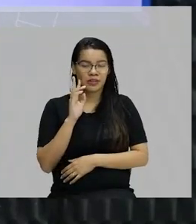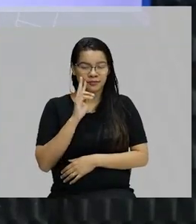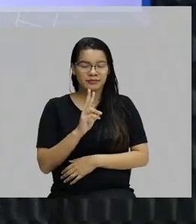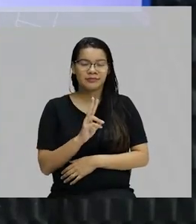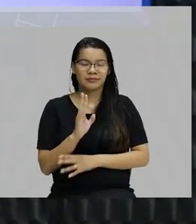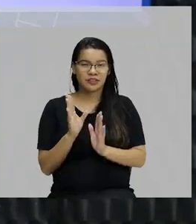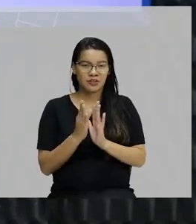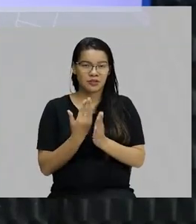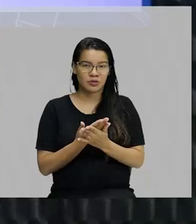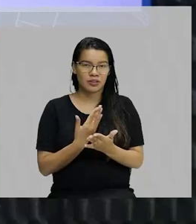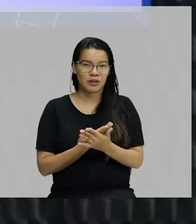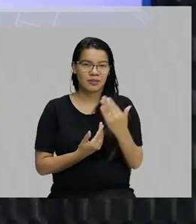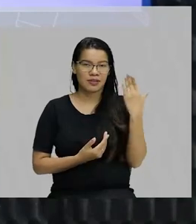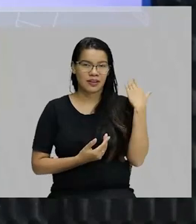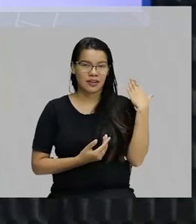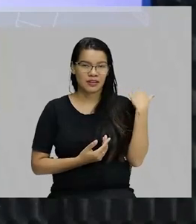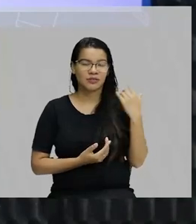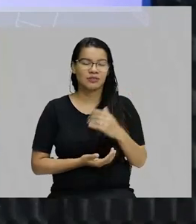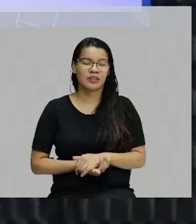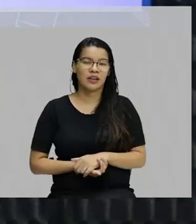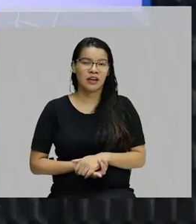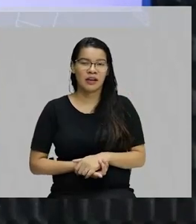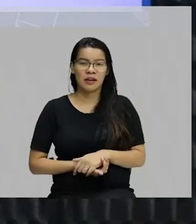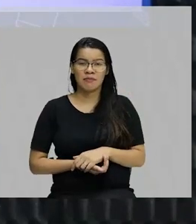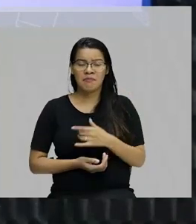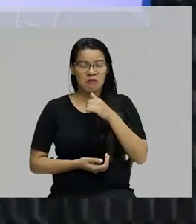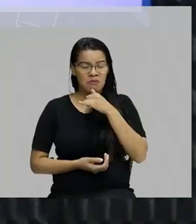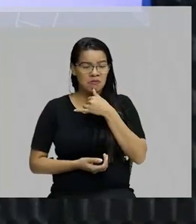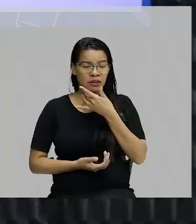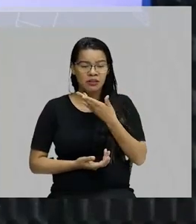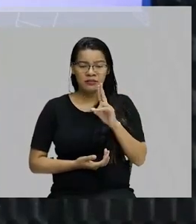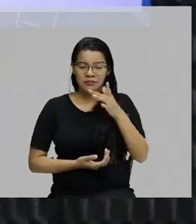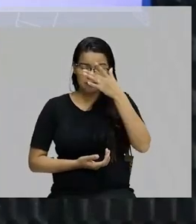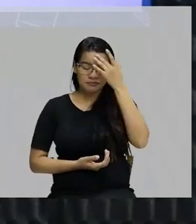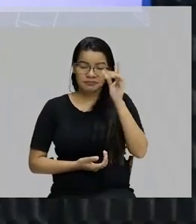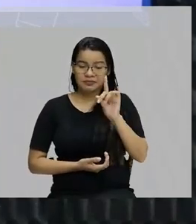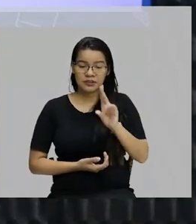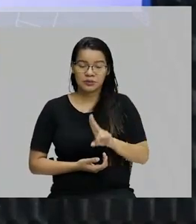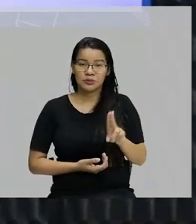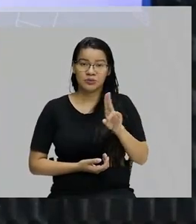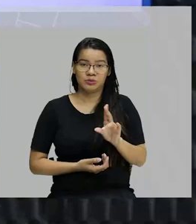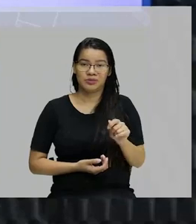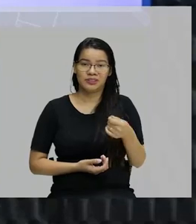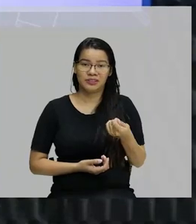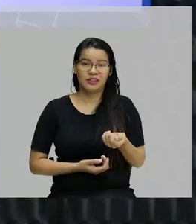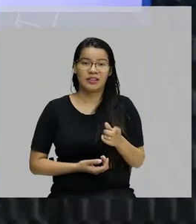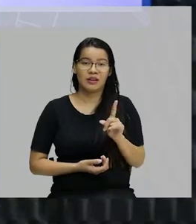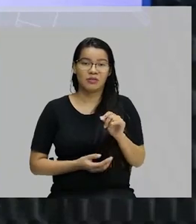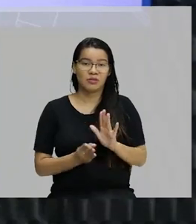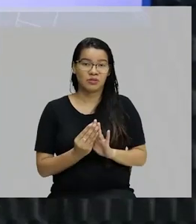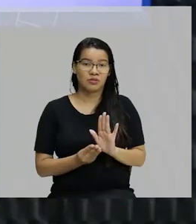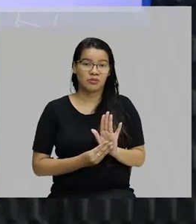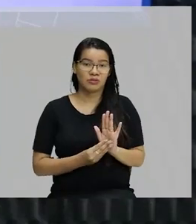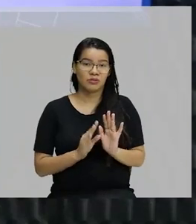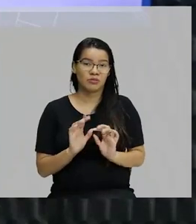fundamental infelizmente as pessoas não têm feito uso dos sinais de pontuação então é um conteúdo que tá lá no cronograma de vocês que